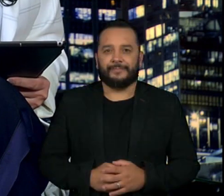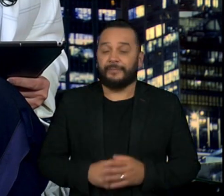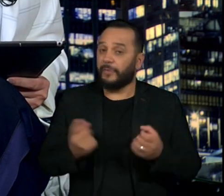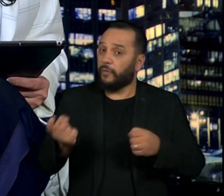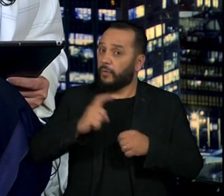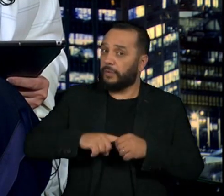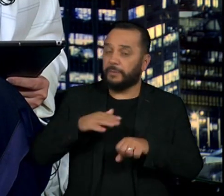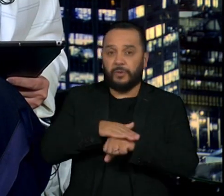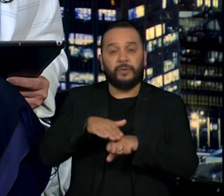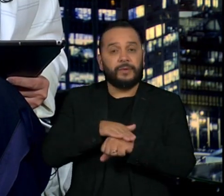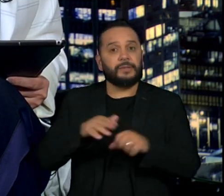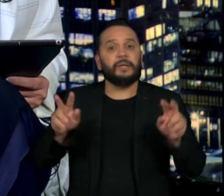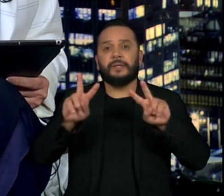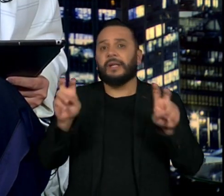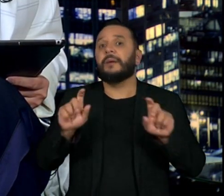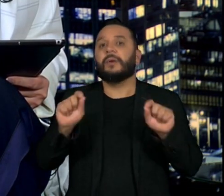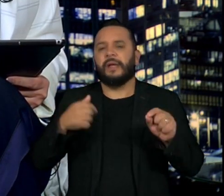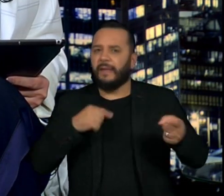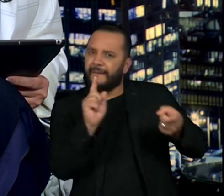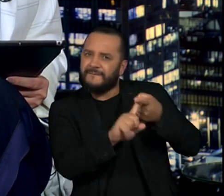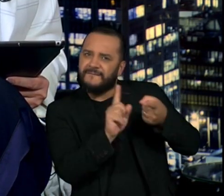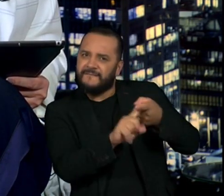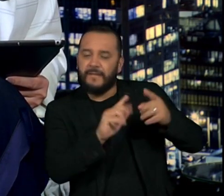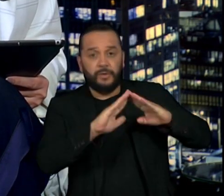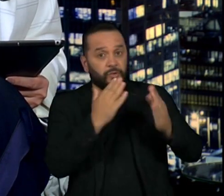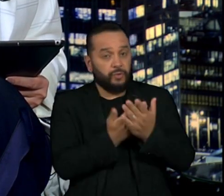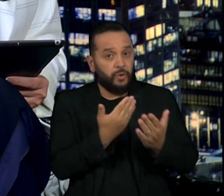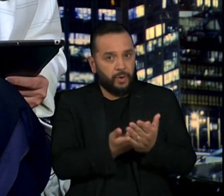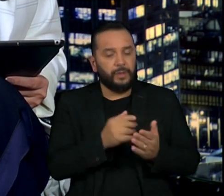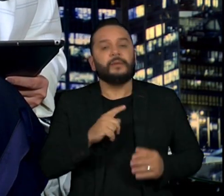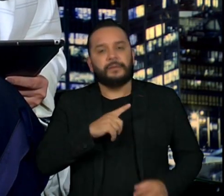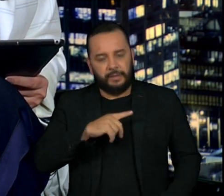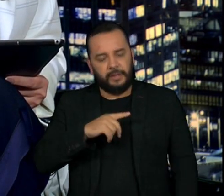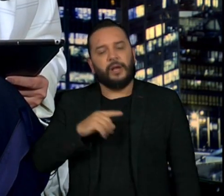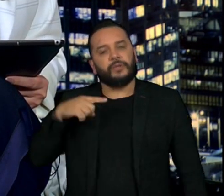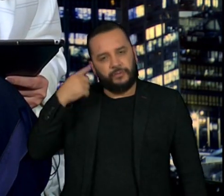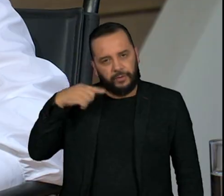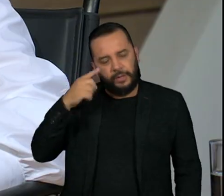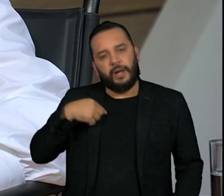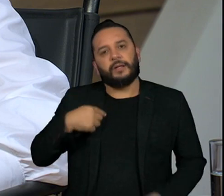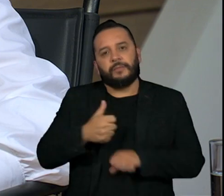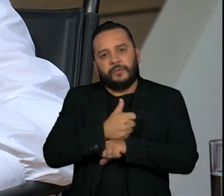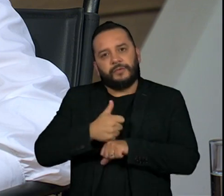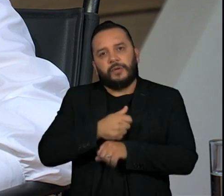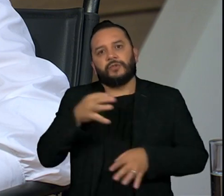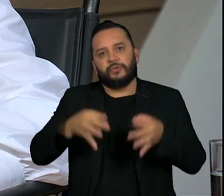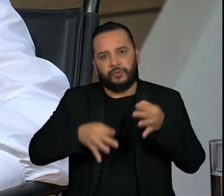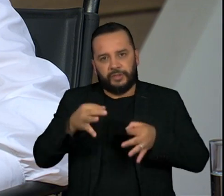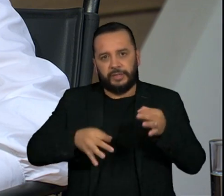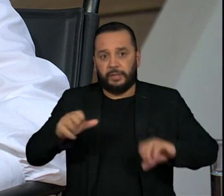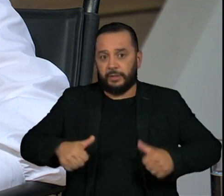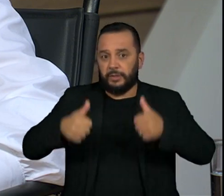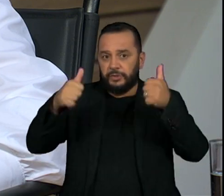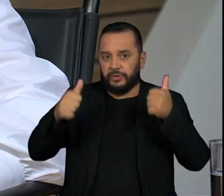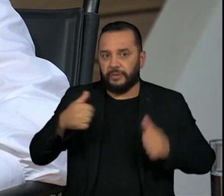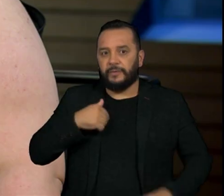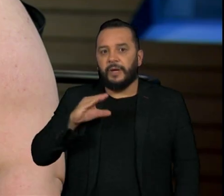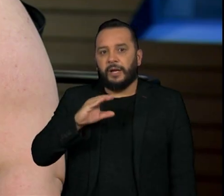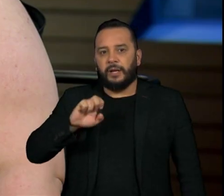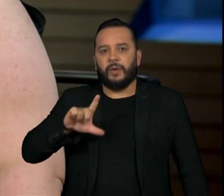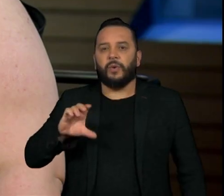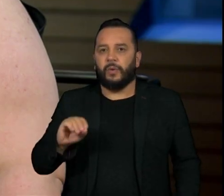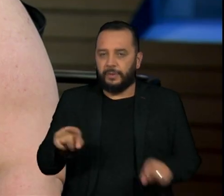Voltamos a conversar sobre as ameaças de ataques nas escolas com a advogada especializada em justiça restaurativa, Cléo Garcia, a